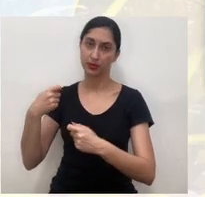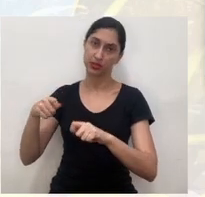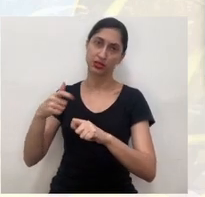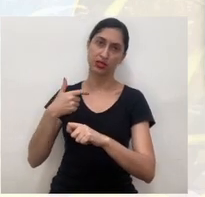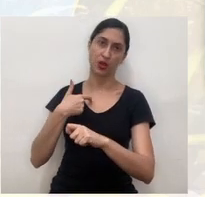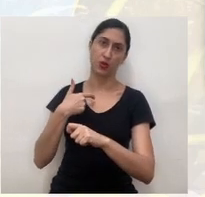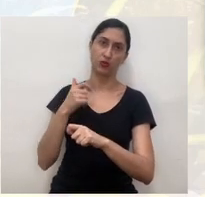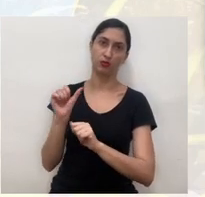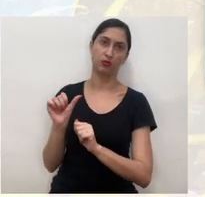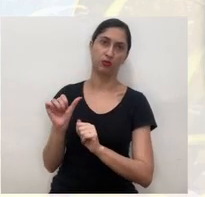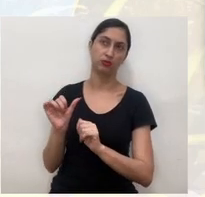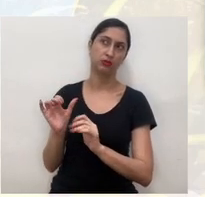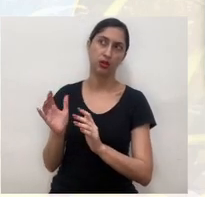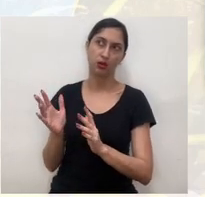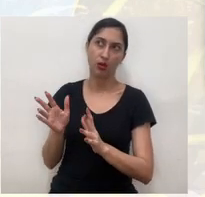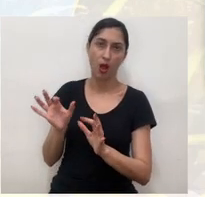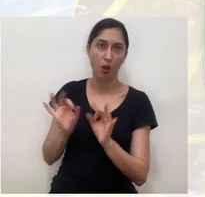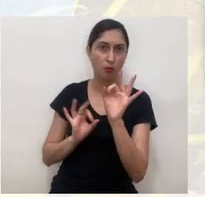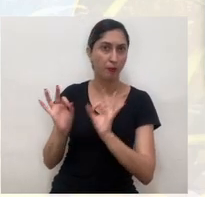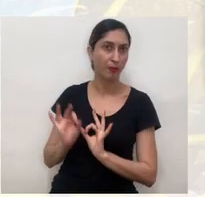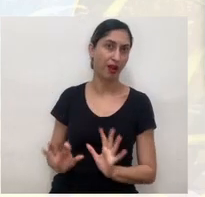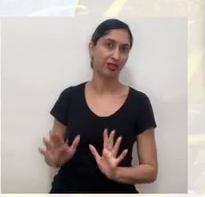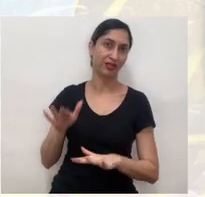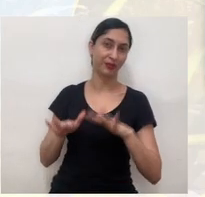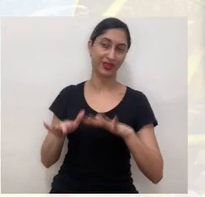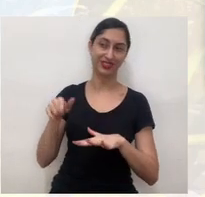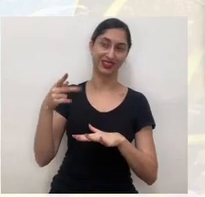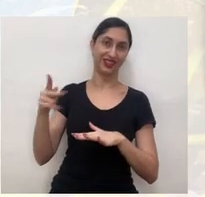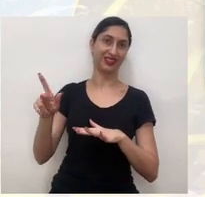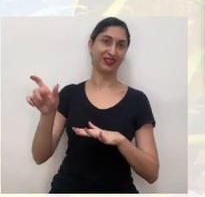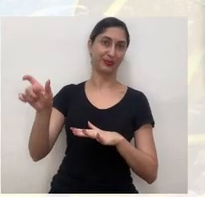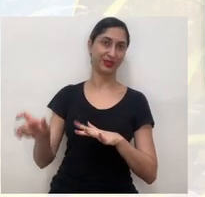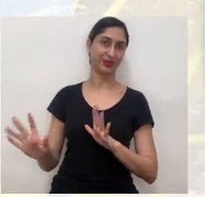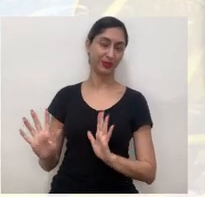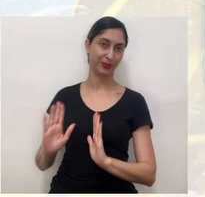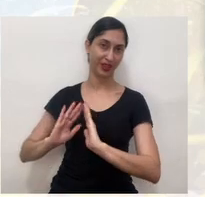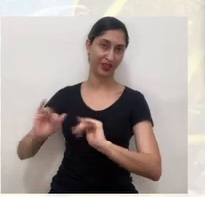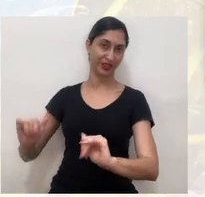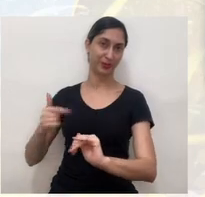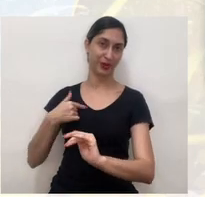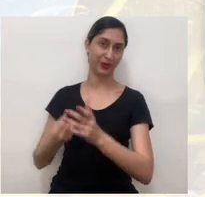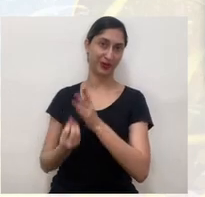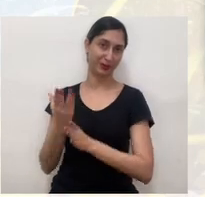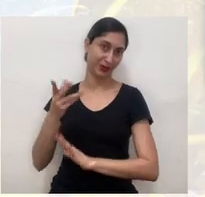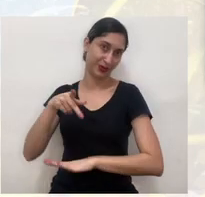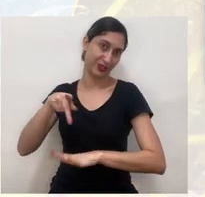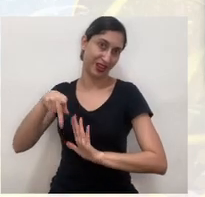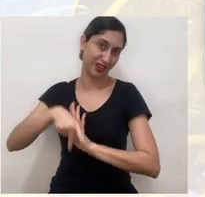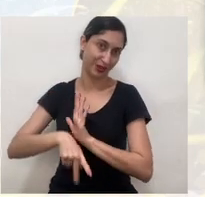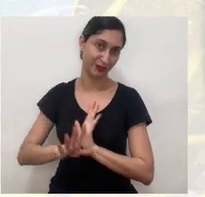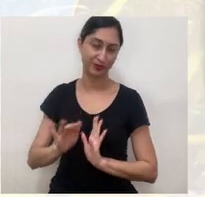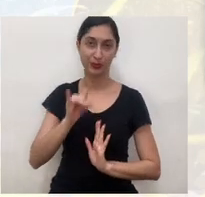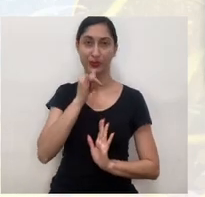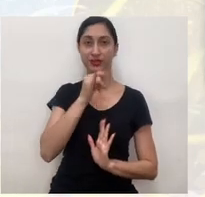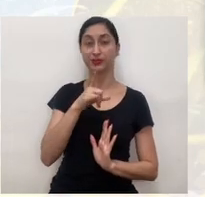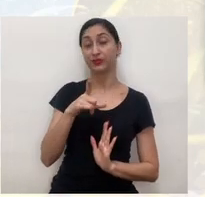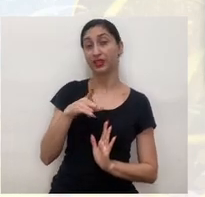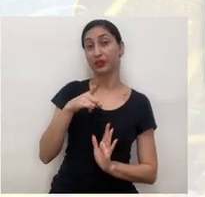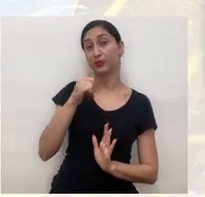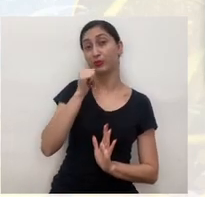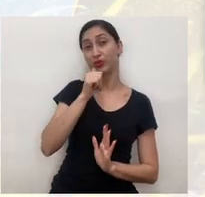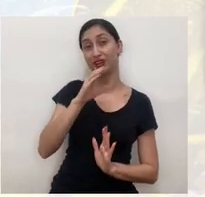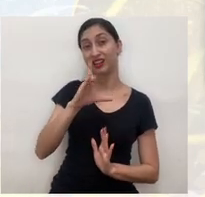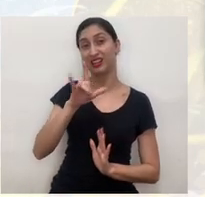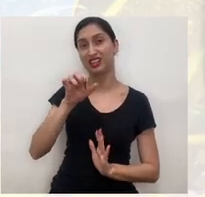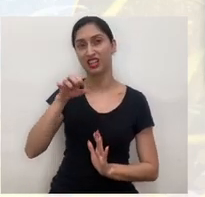certa flexibilidade. E também, assim, por exemplo, teve uma cliente que não queria flores roxas no jardim, ela achava